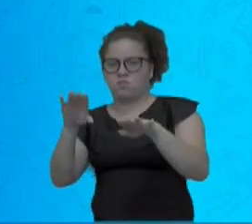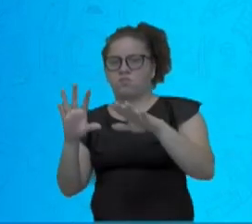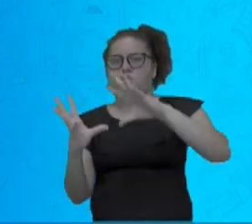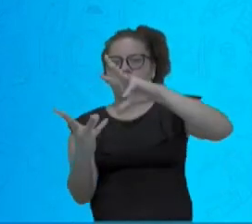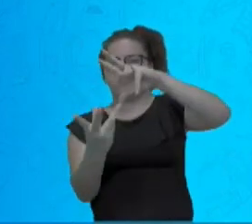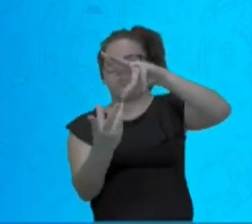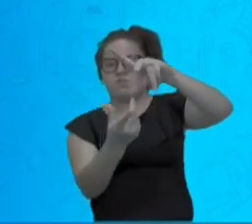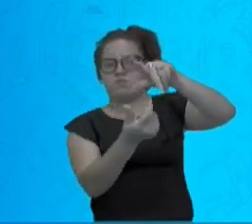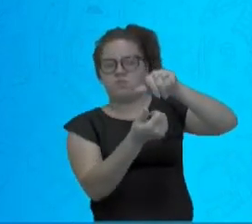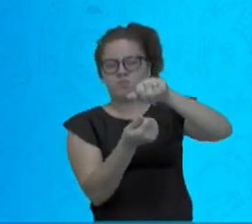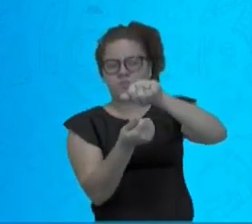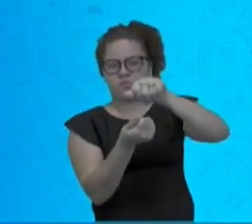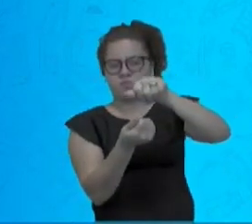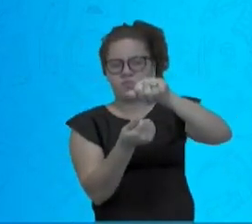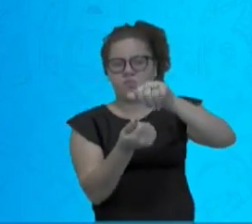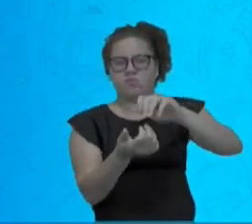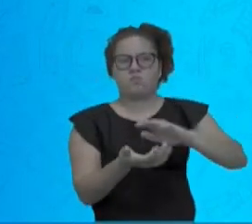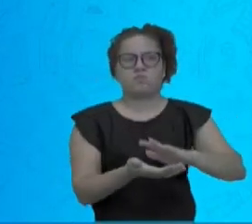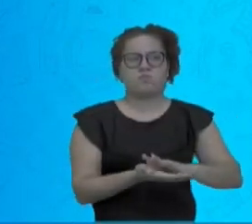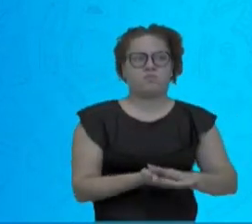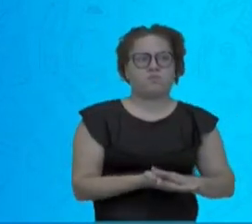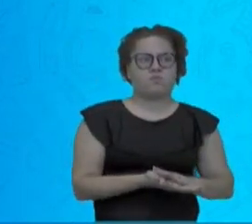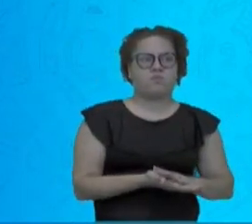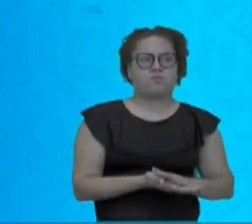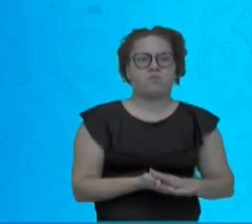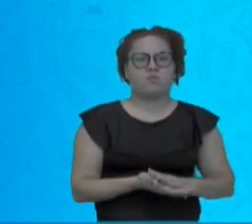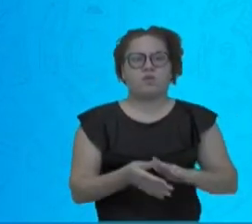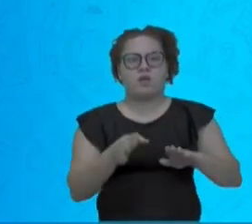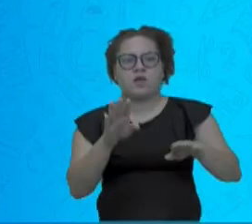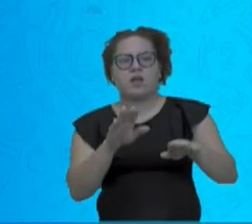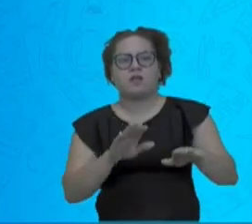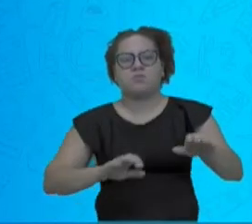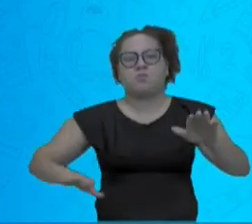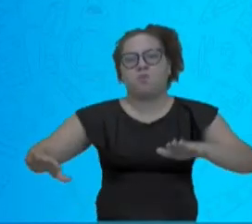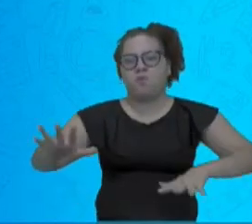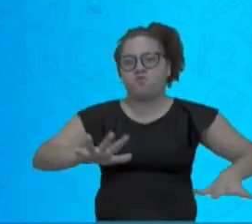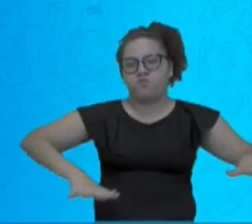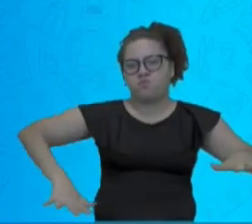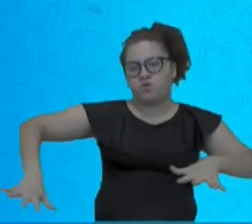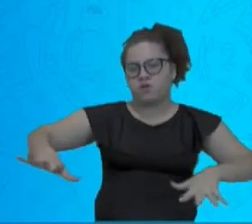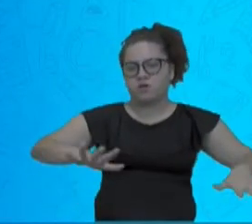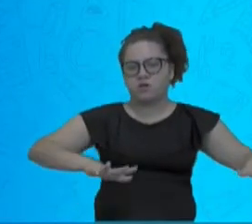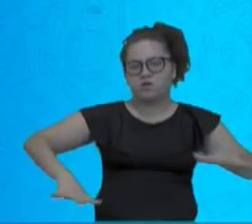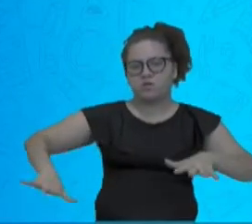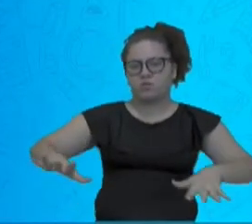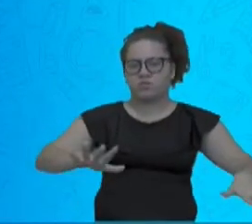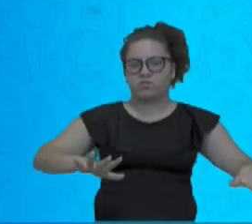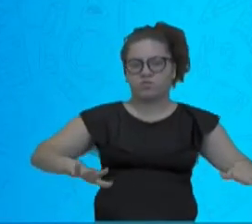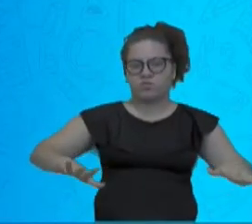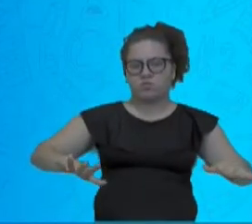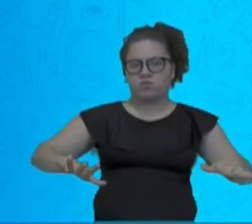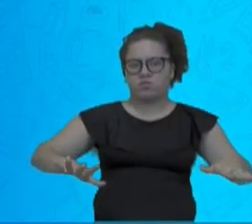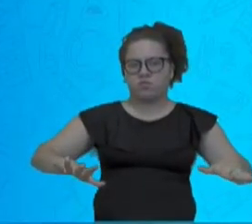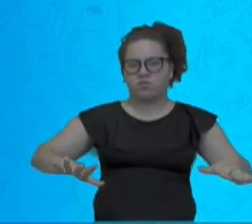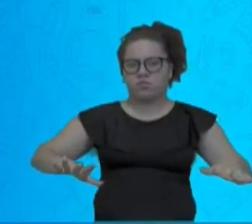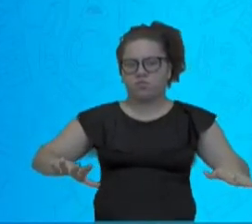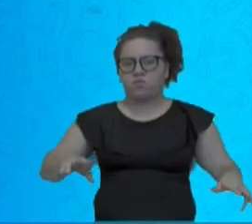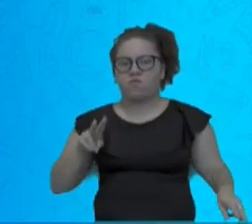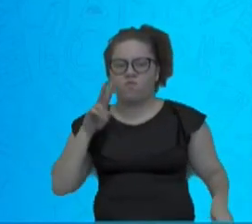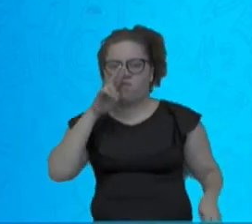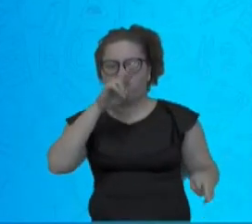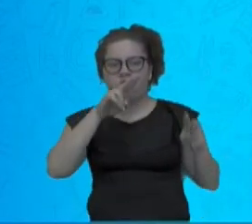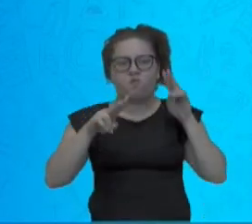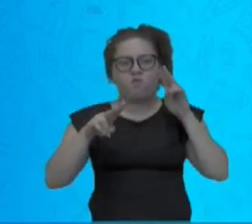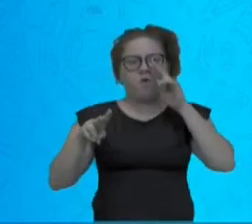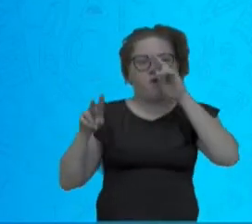crosta. Só que elas se movem devido a todas as forças que agem